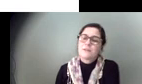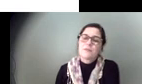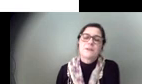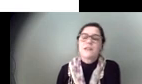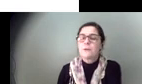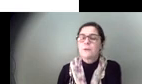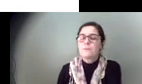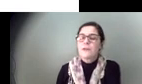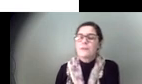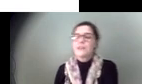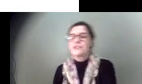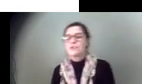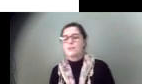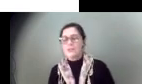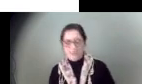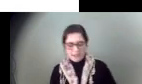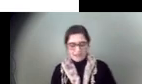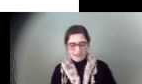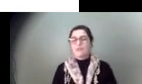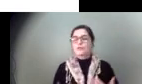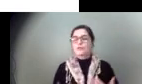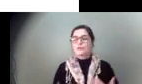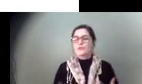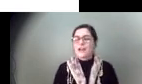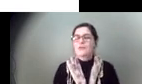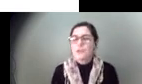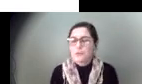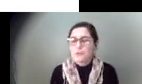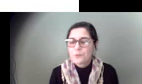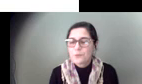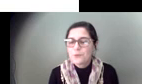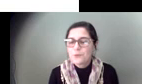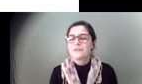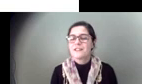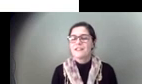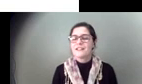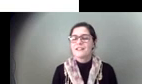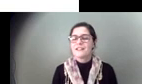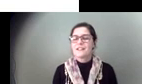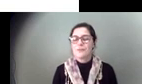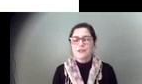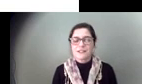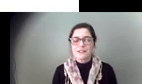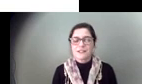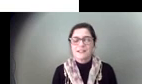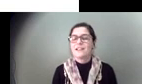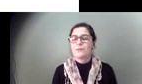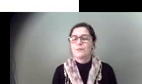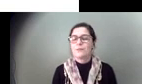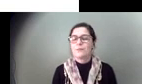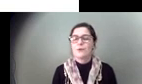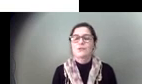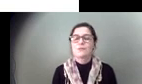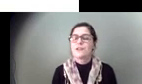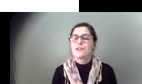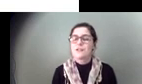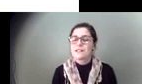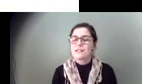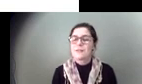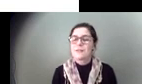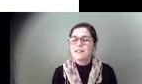nesse período pandêmico, para que a gente possa nos cuidar, cuidar do outro, e que a gente possa ter ali, né, um